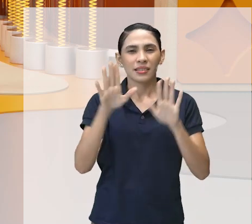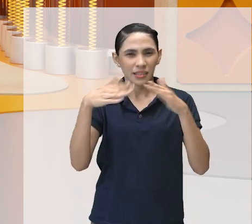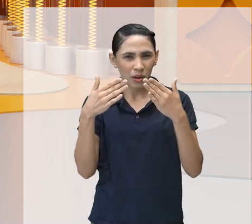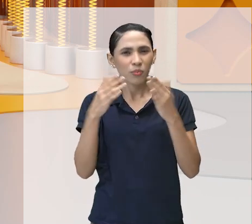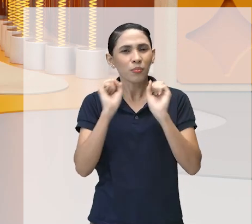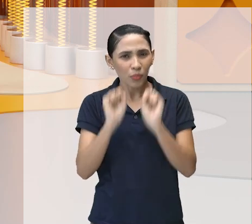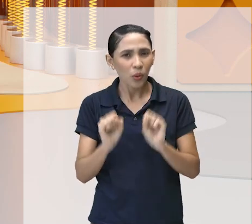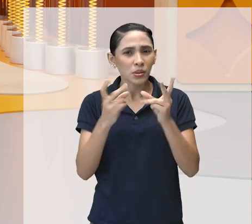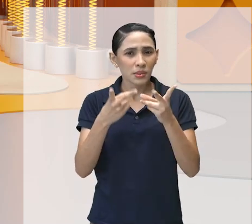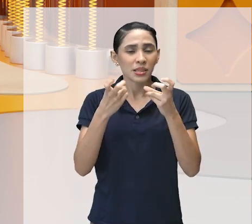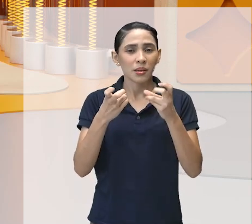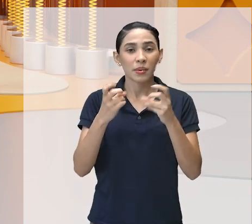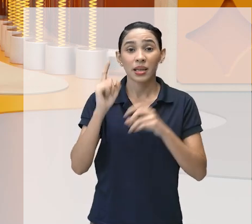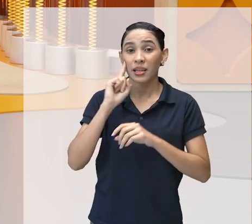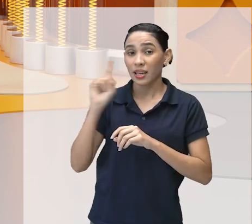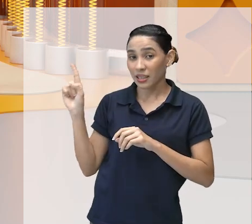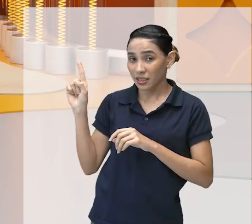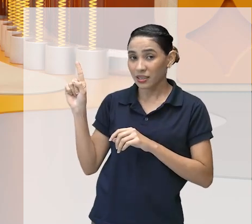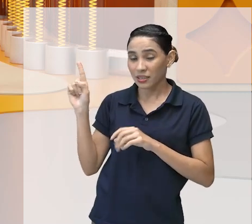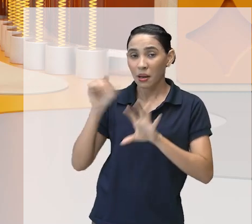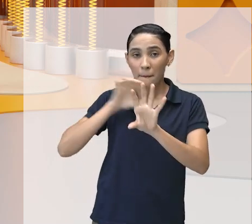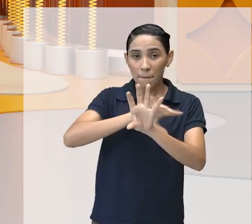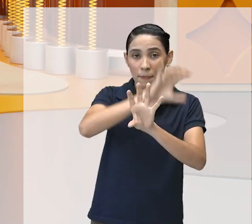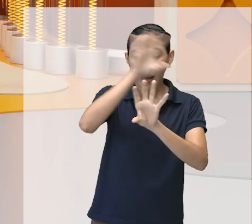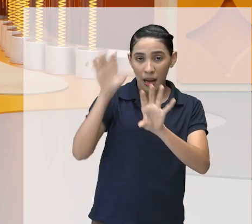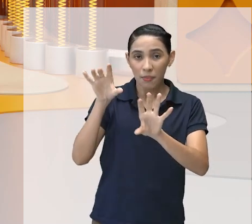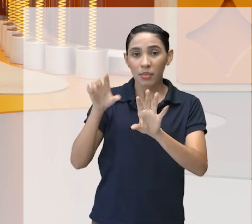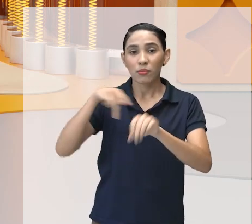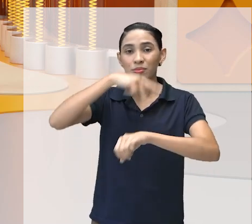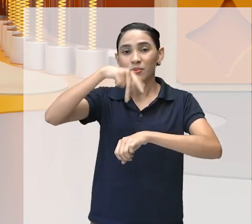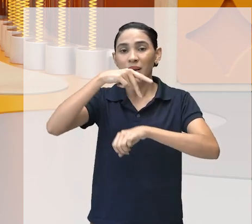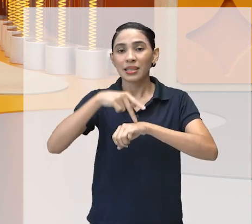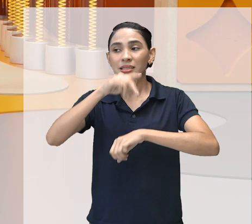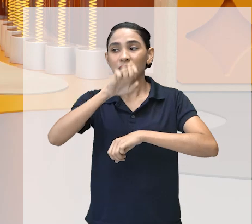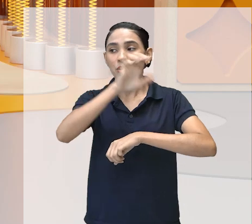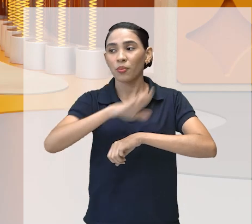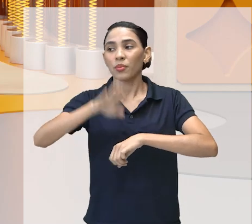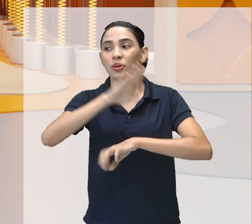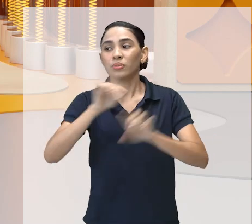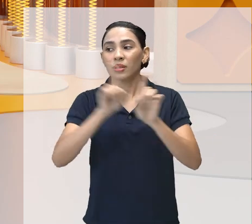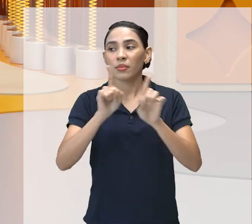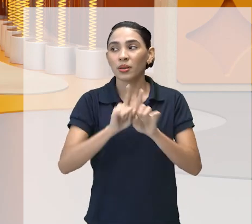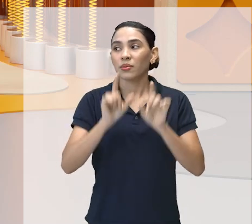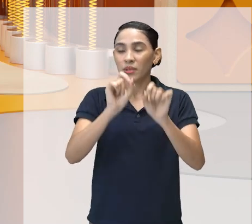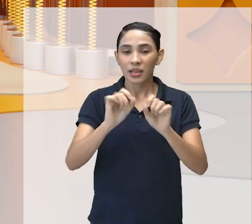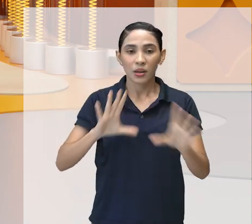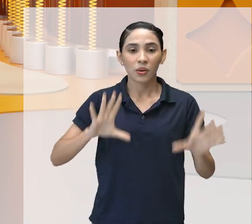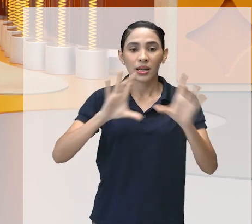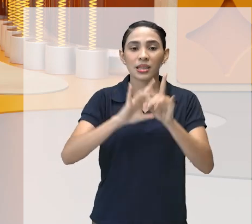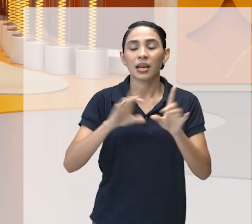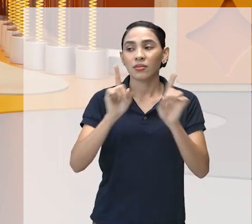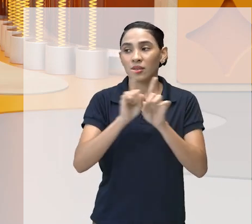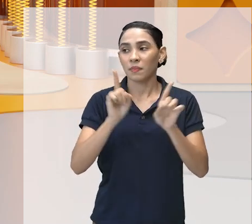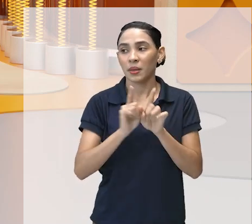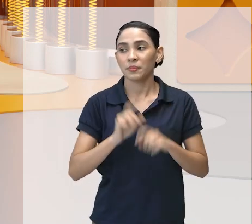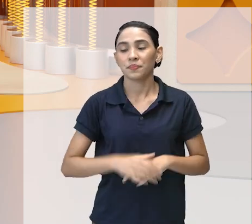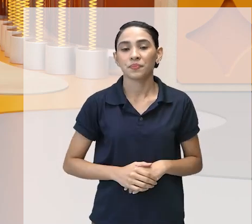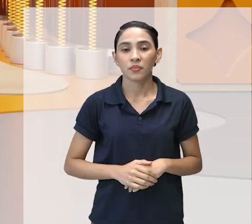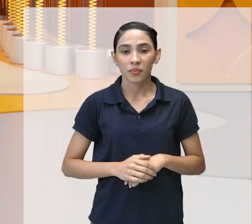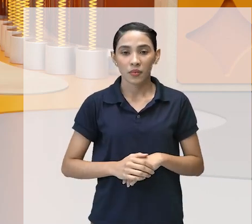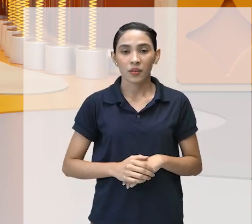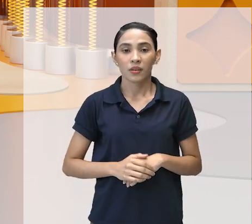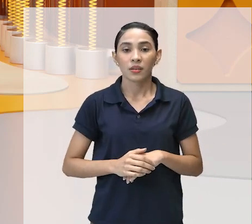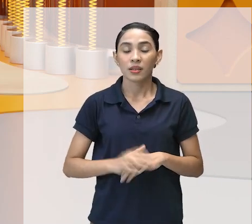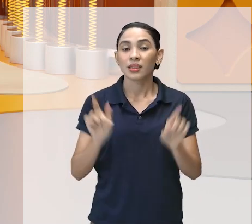pode analisar, gente, através desse mapa, que os países europeus eles estão muito conectados uns com os outros,